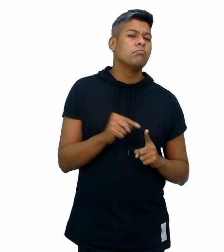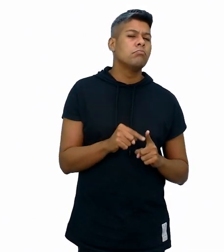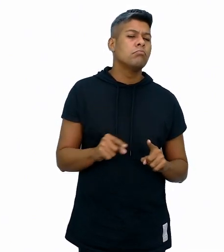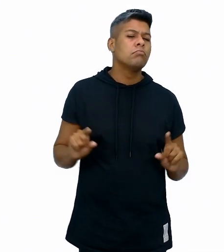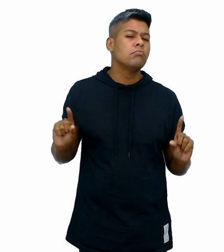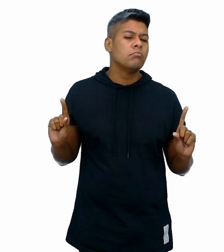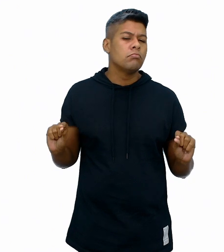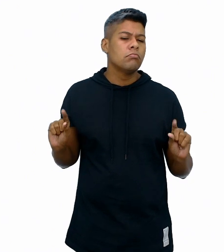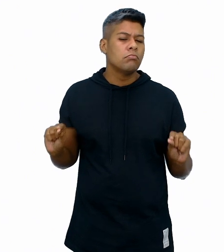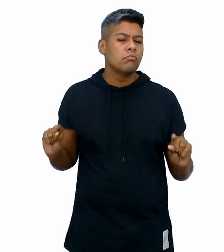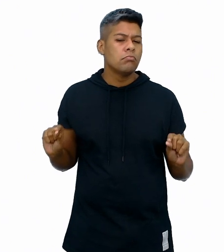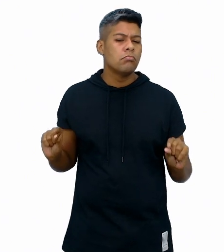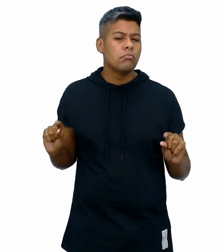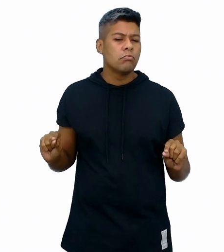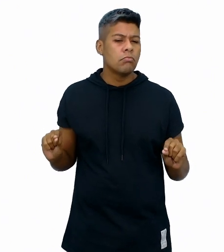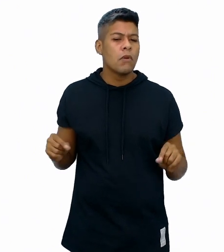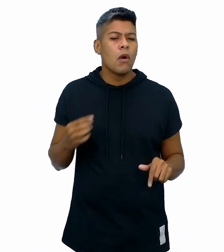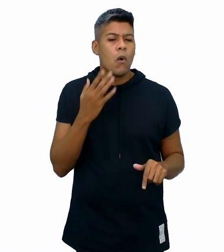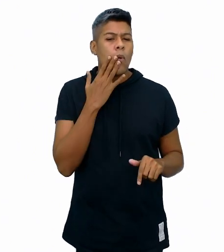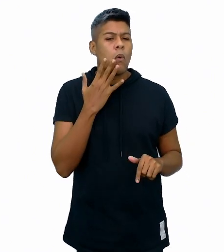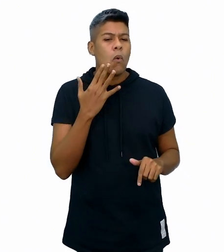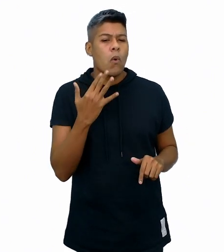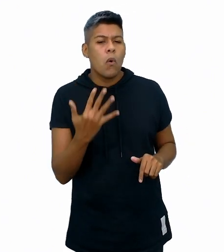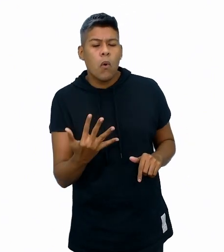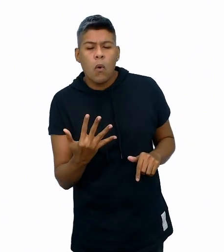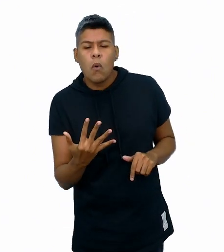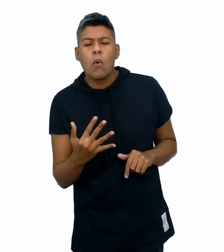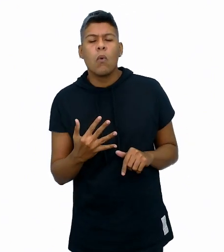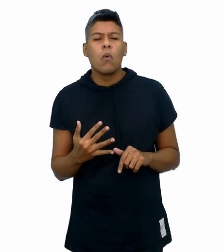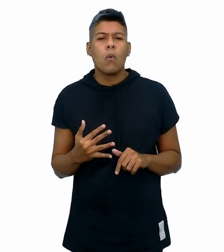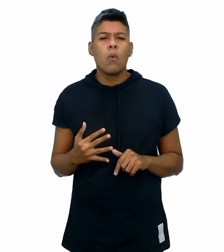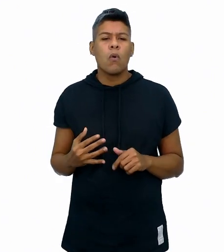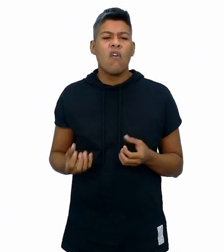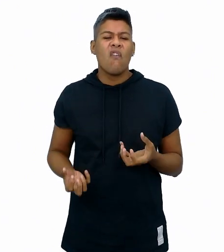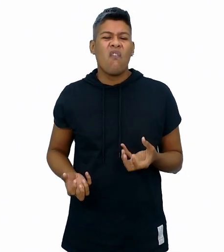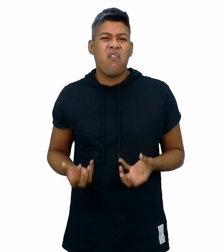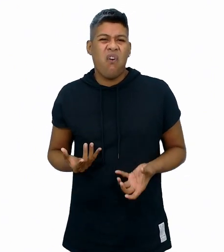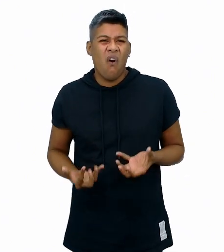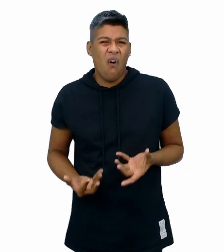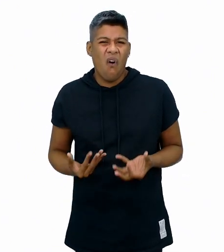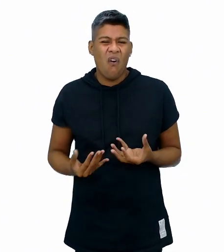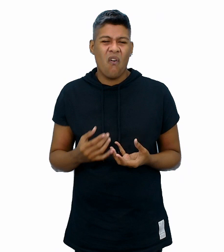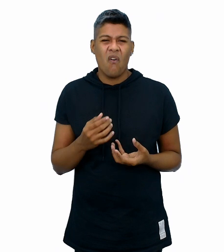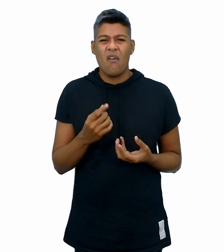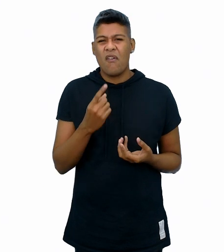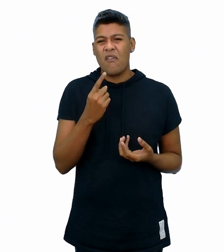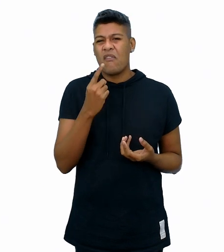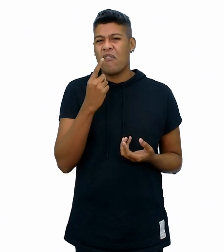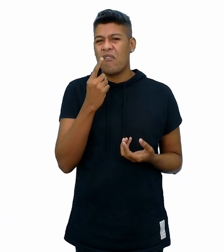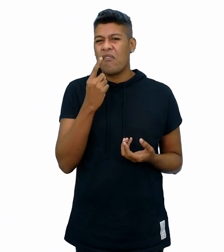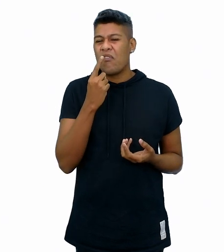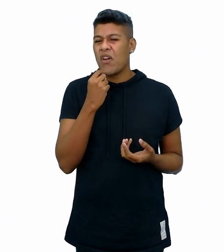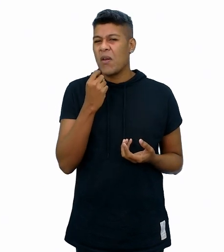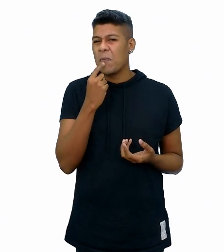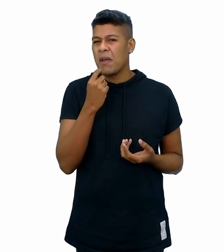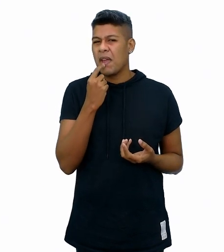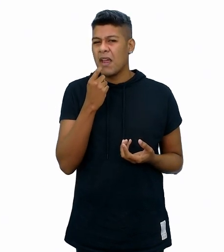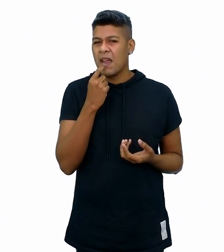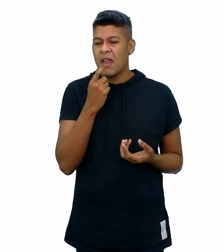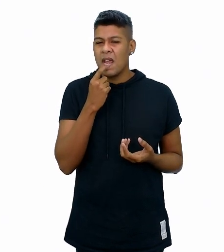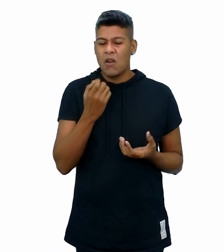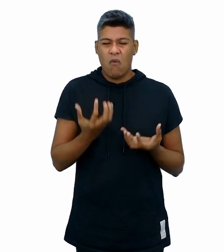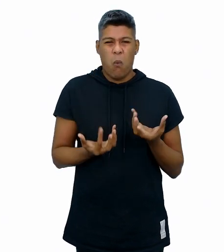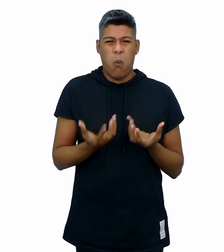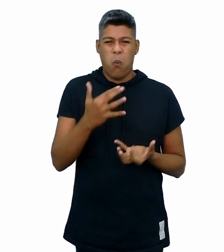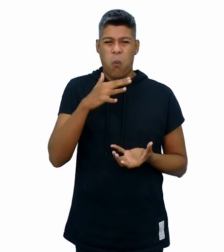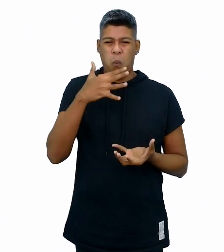campanha? Olha, a cor que aparece no fundo, fogo, né? Um vermelho, a fumaça, a